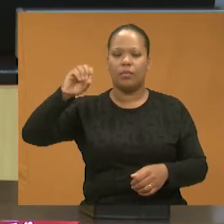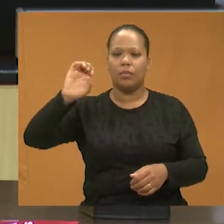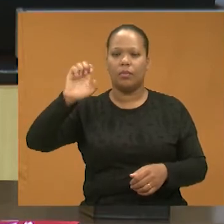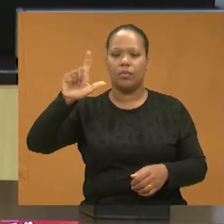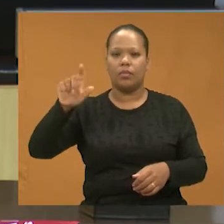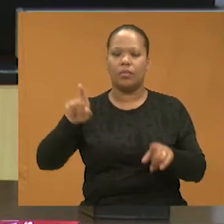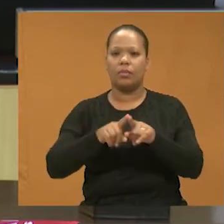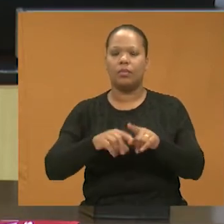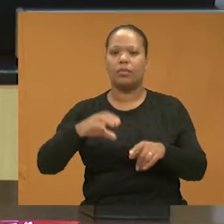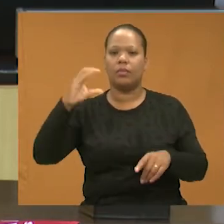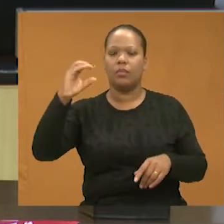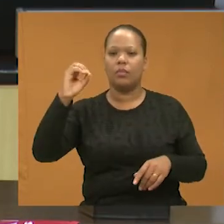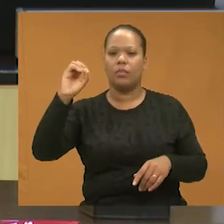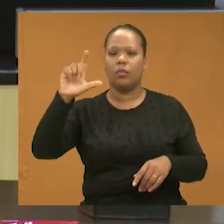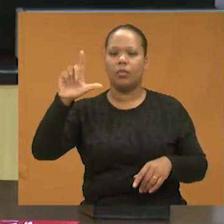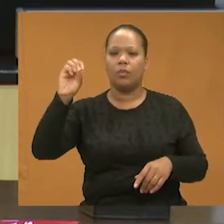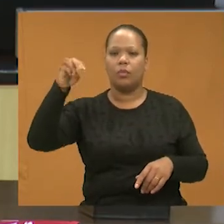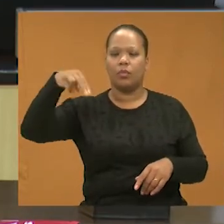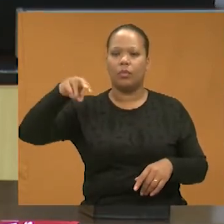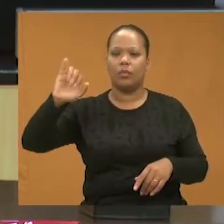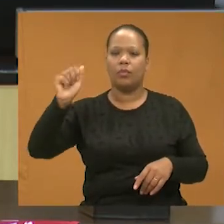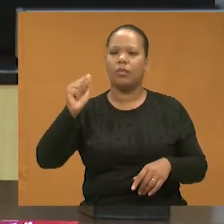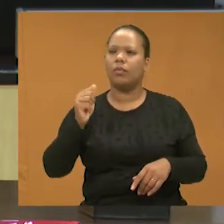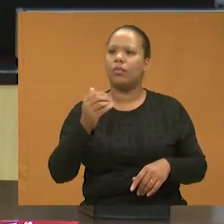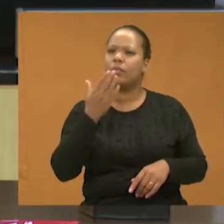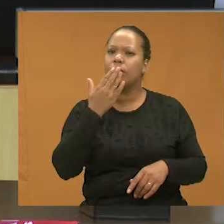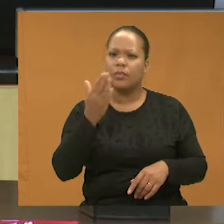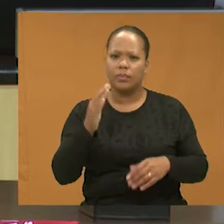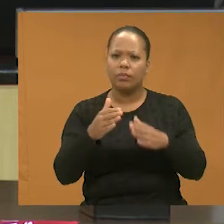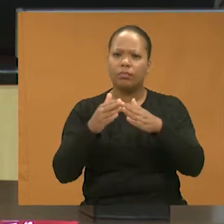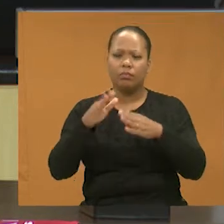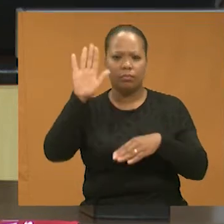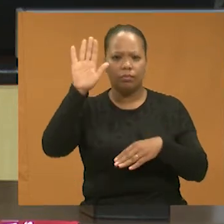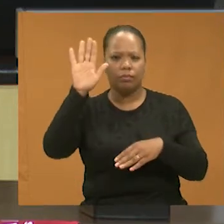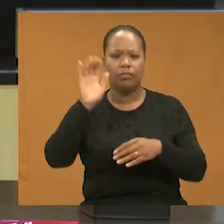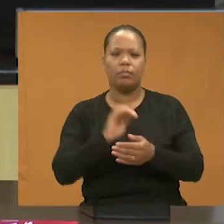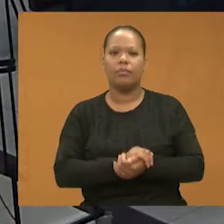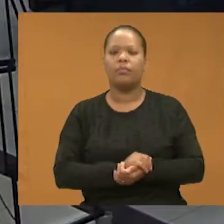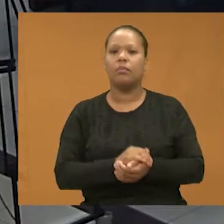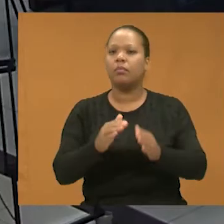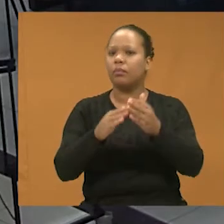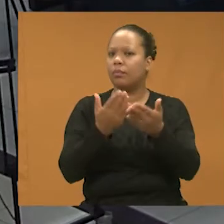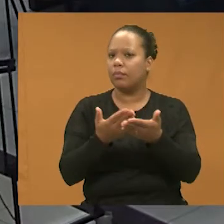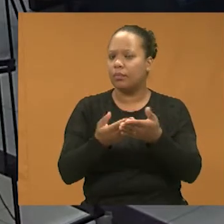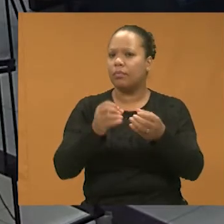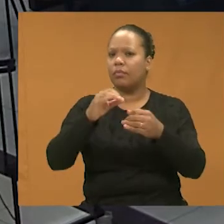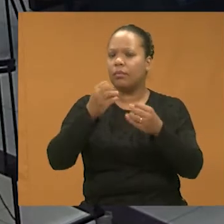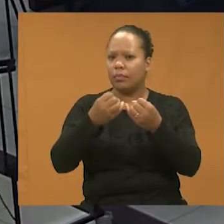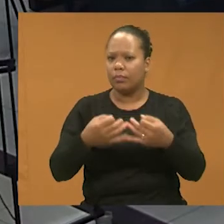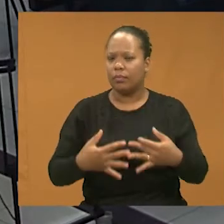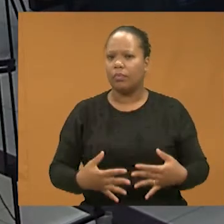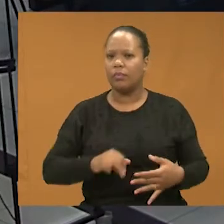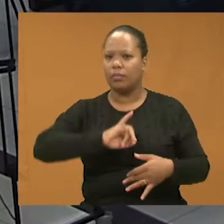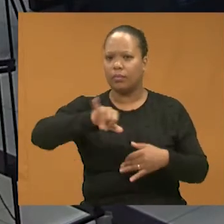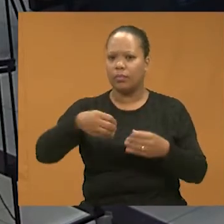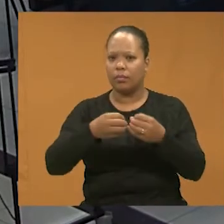original. Senhor presidente, por favor, secretário. Senhor presidente, só para justificar esse requerimento que eu fiz, a respeito do que